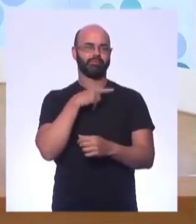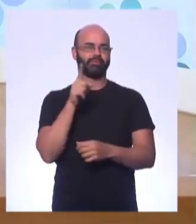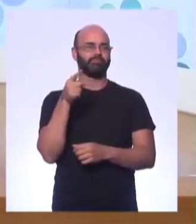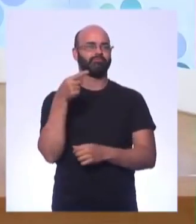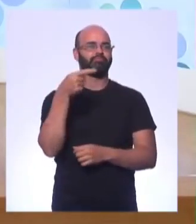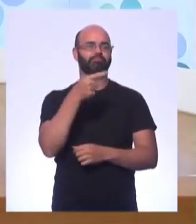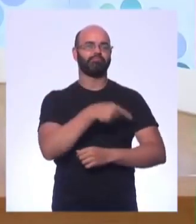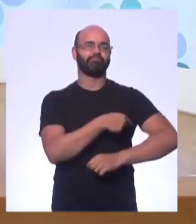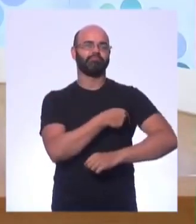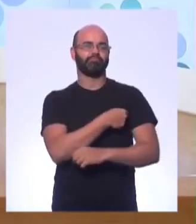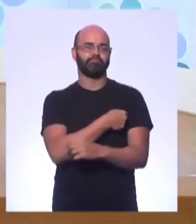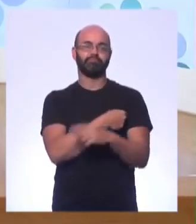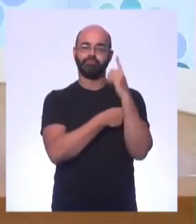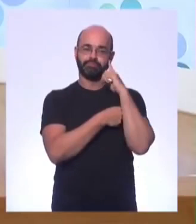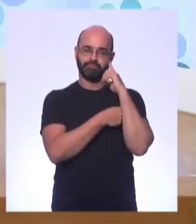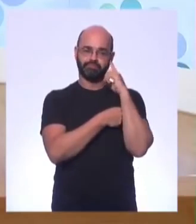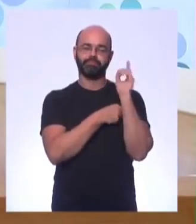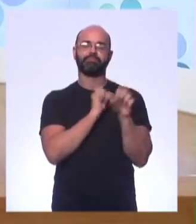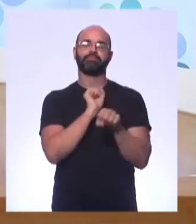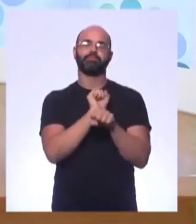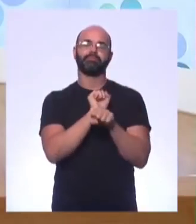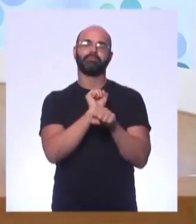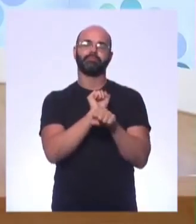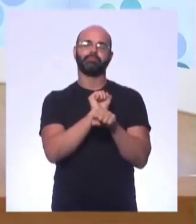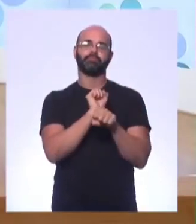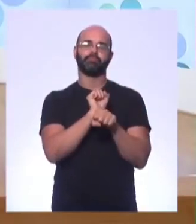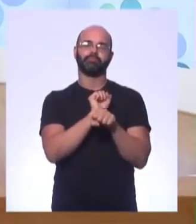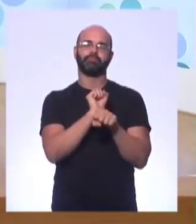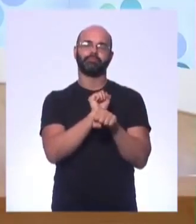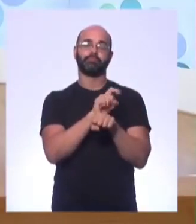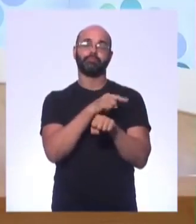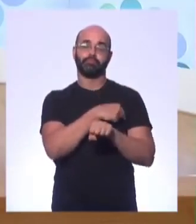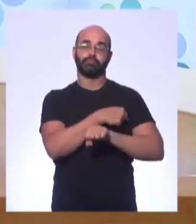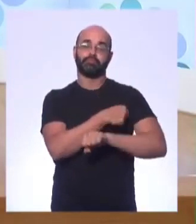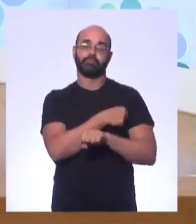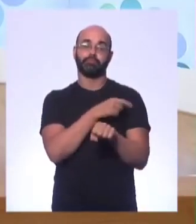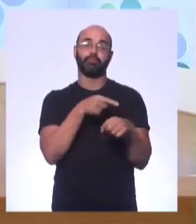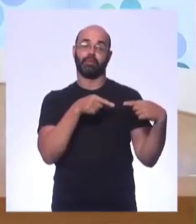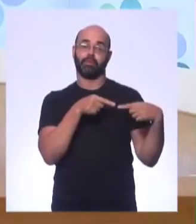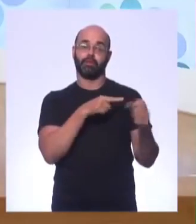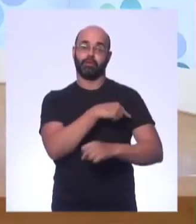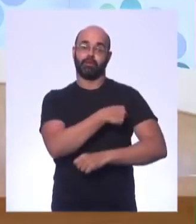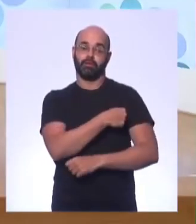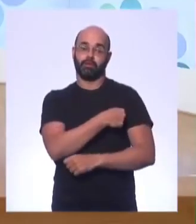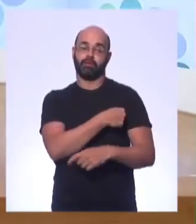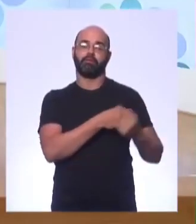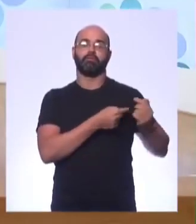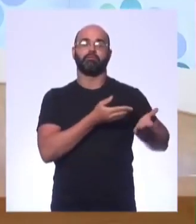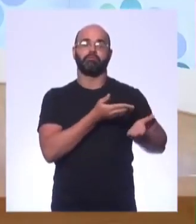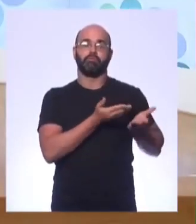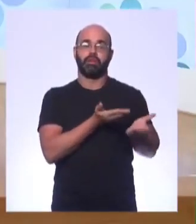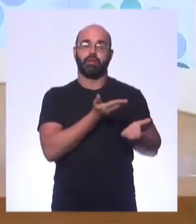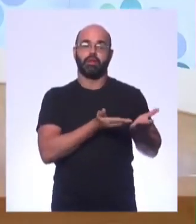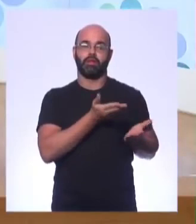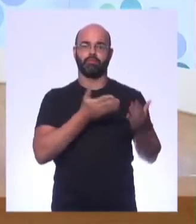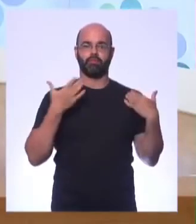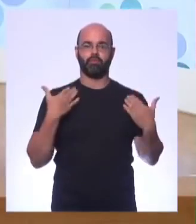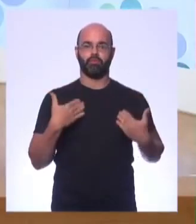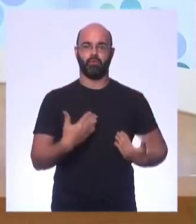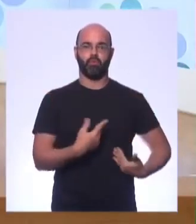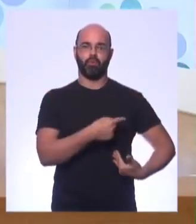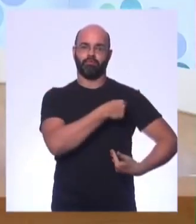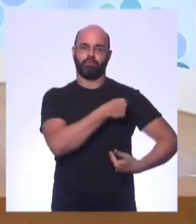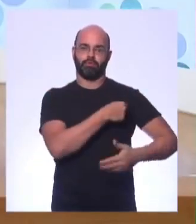termômetro embaixo do braço, mas tem que esperar um tempo, né? Para que o termômetro entre em equilíbrio ali com o corpo do Giba aí, ou de quem você